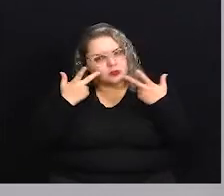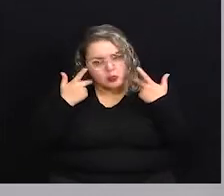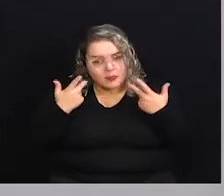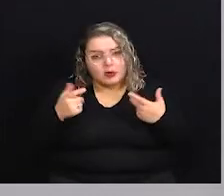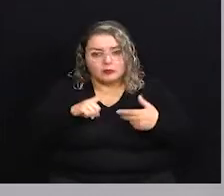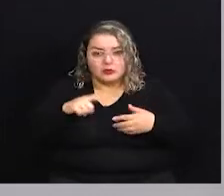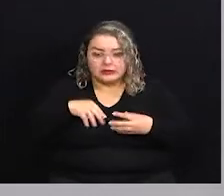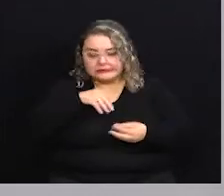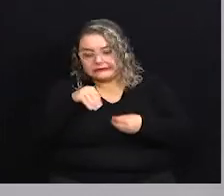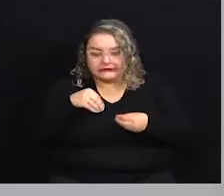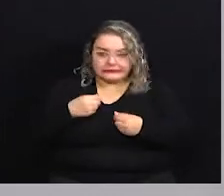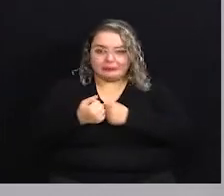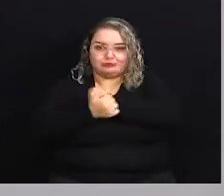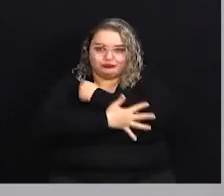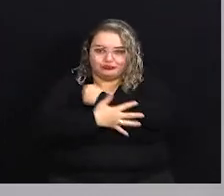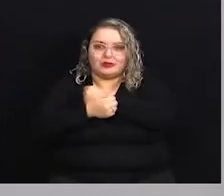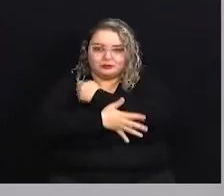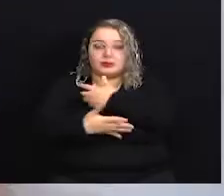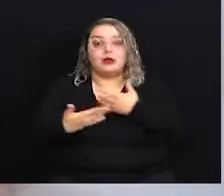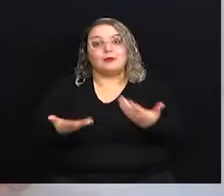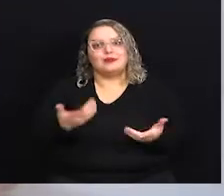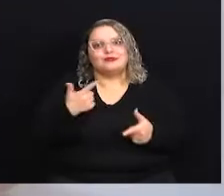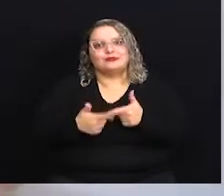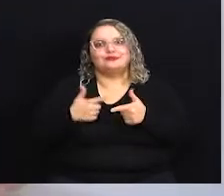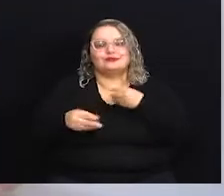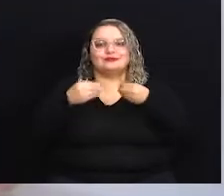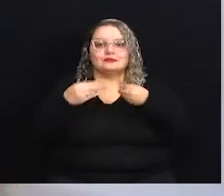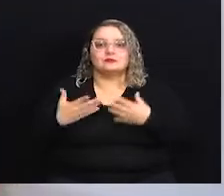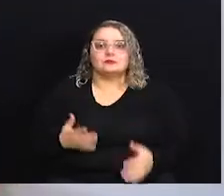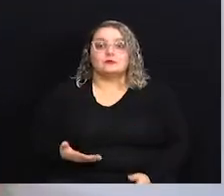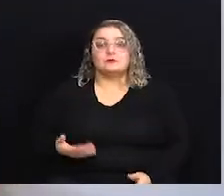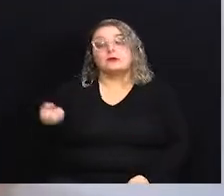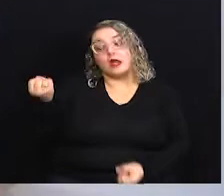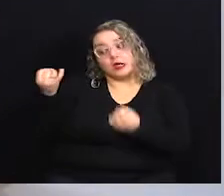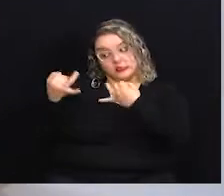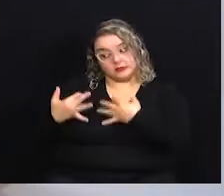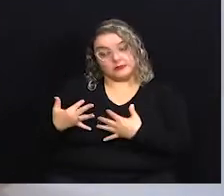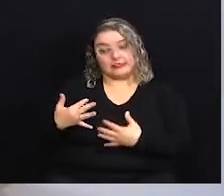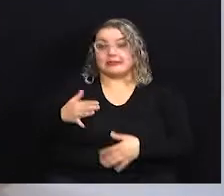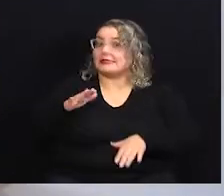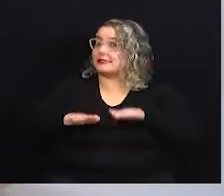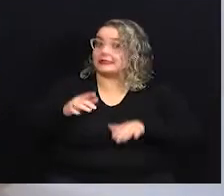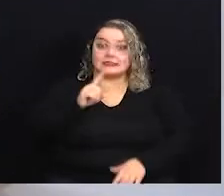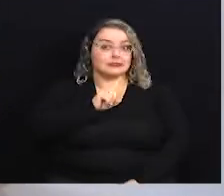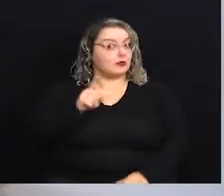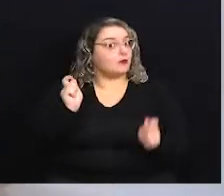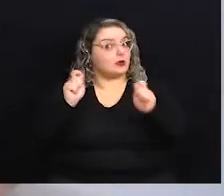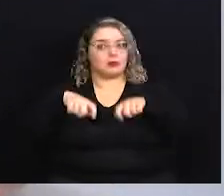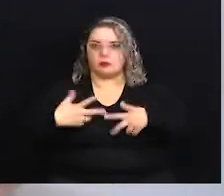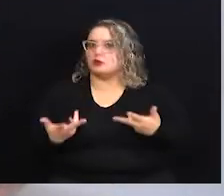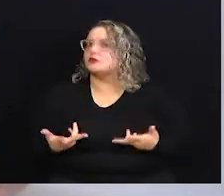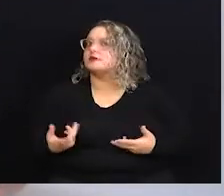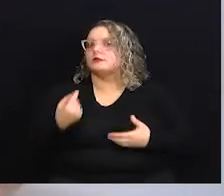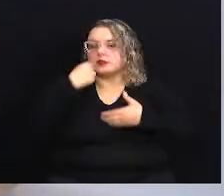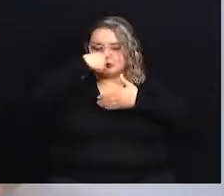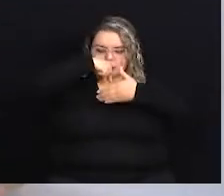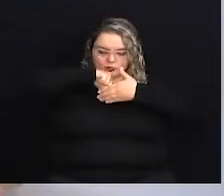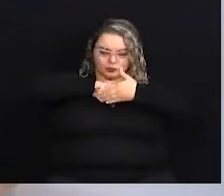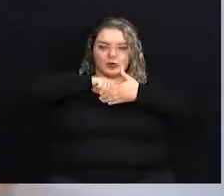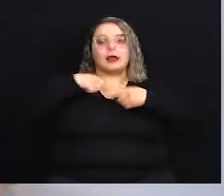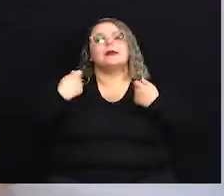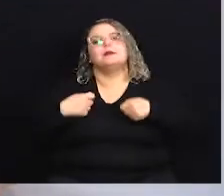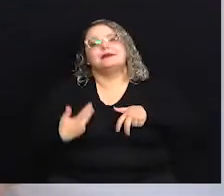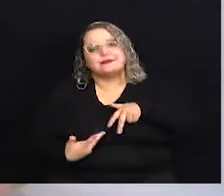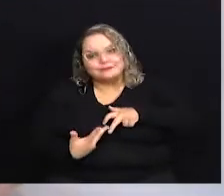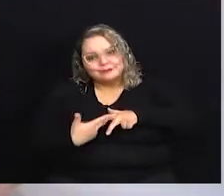grande problema é o componente do plástico, que seria pior. Rodrigo explica que nem sempre é possível utilizar esta técnica. Com isso, o